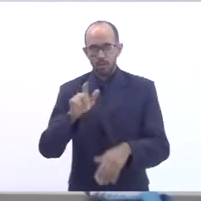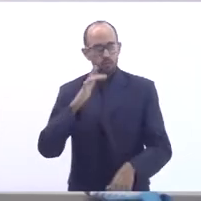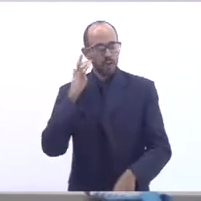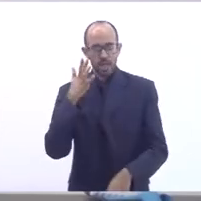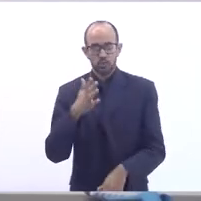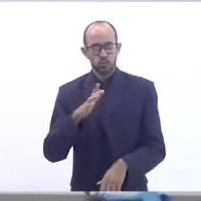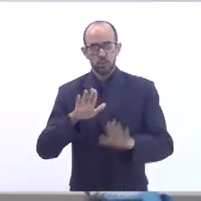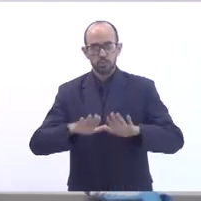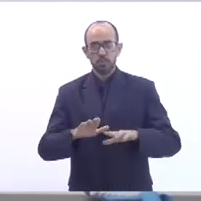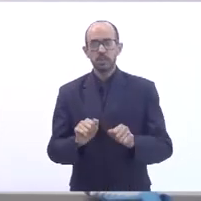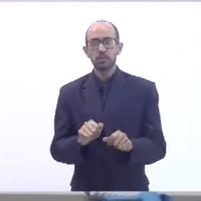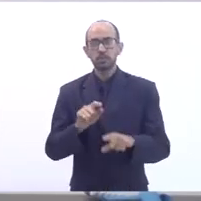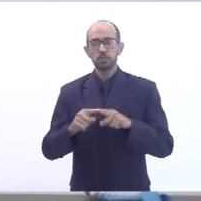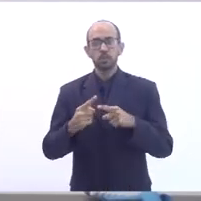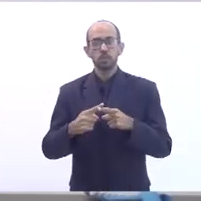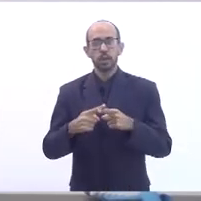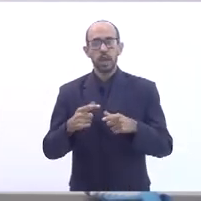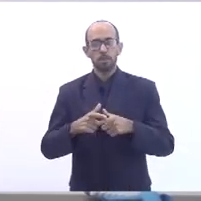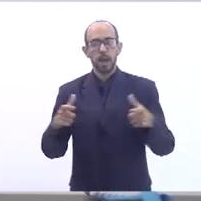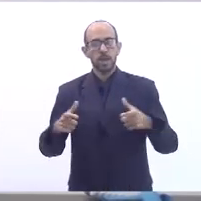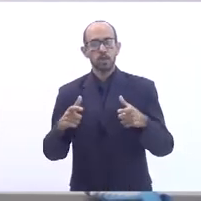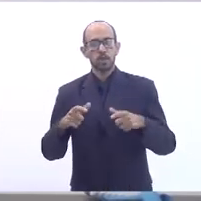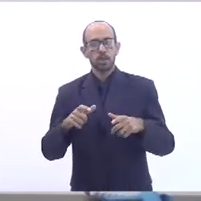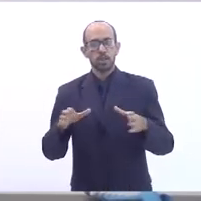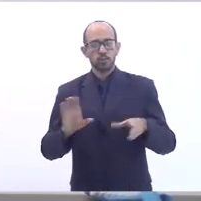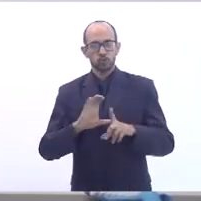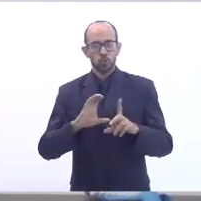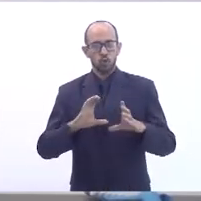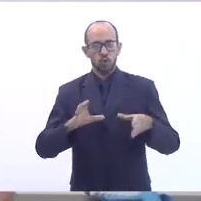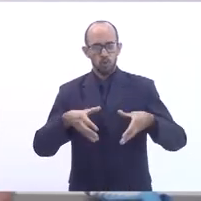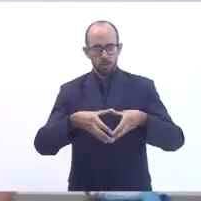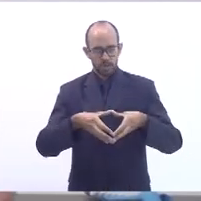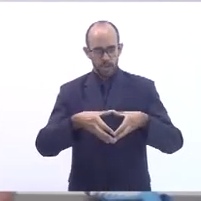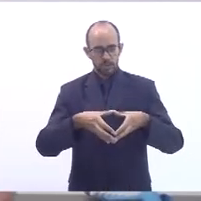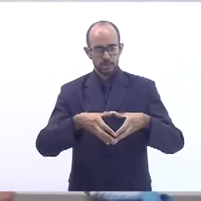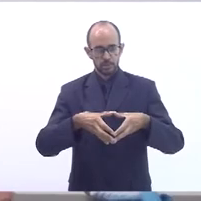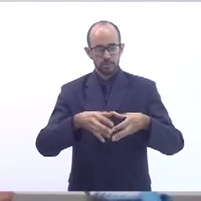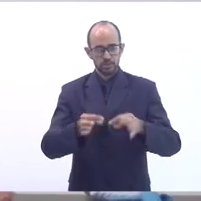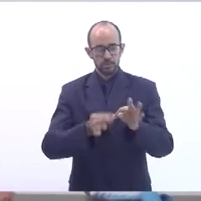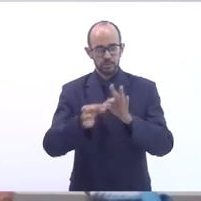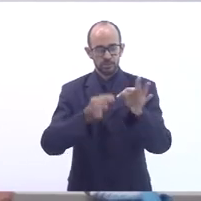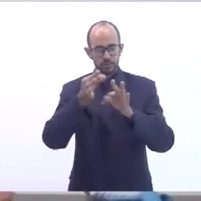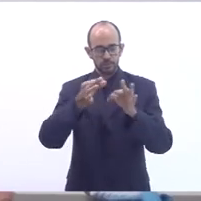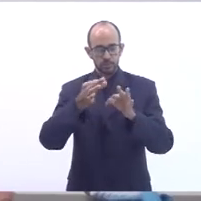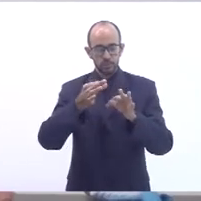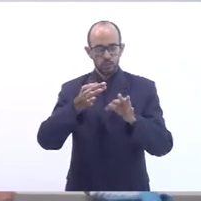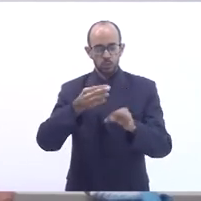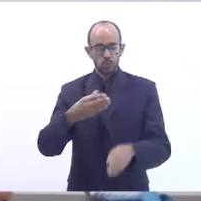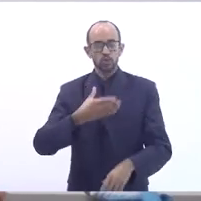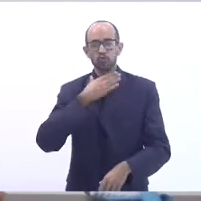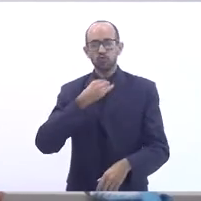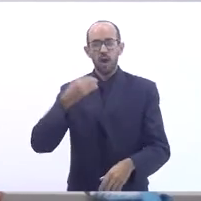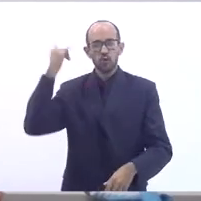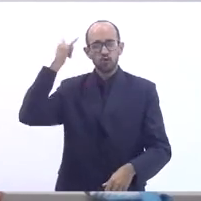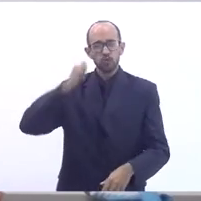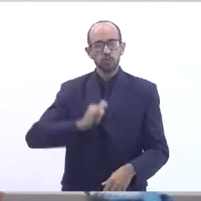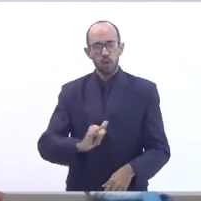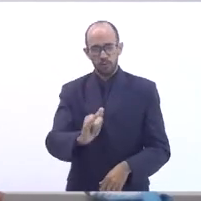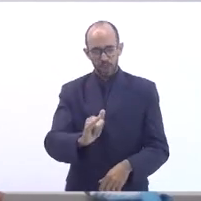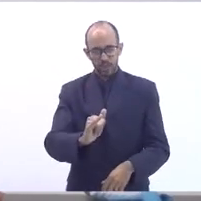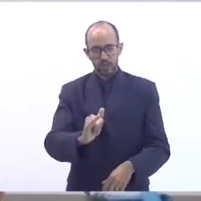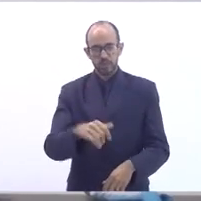fácil porque a maioria das Comunidades terapêuticas que estão Associados aos falsos profetas eles também estão